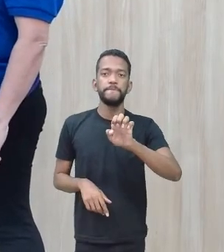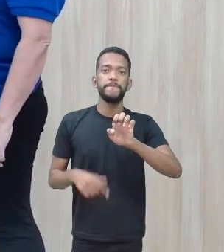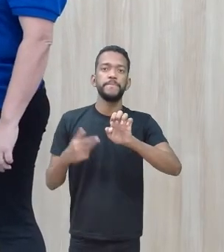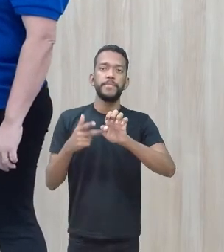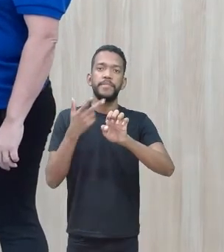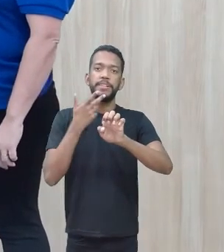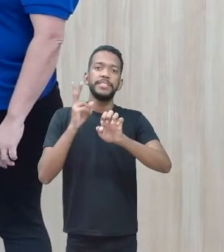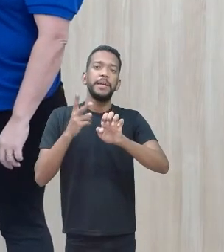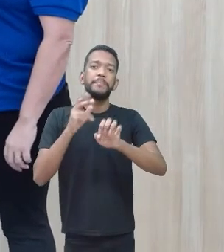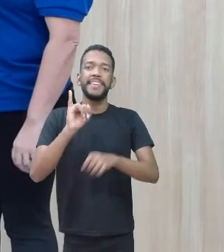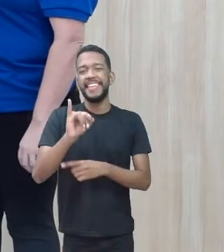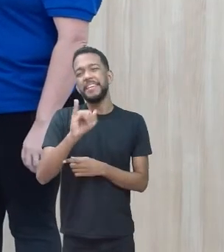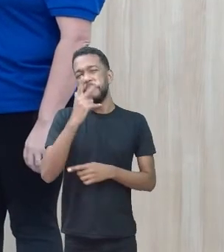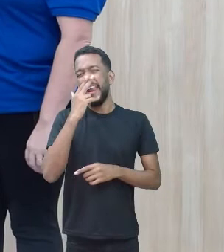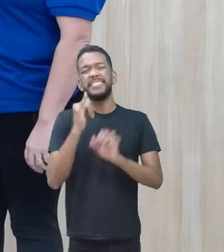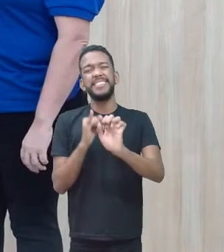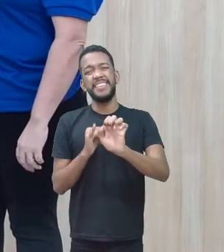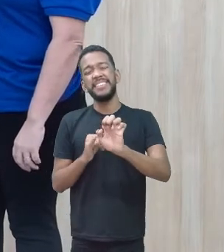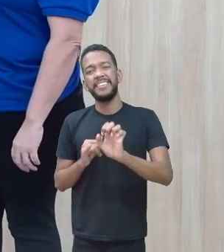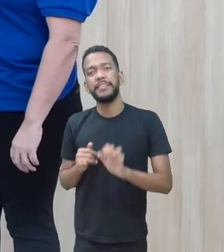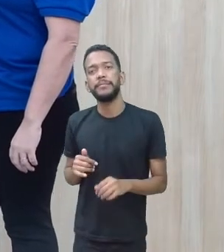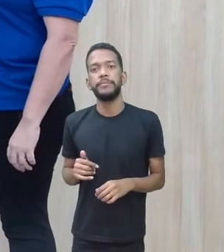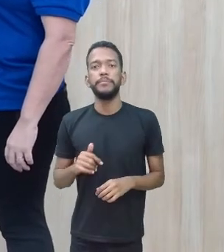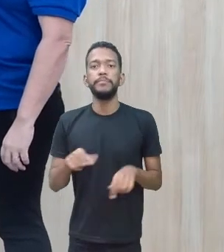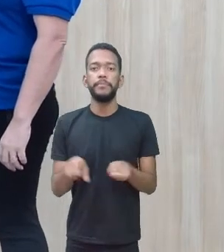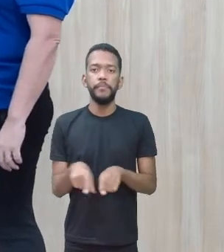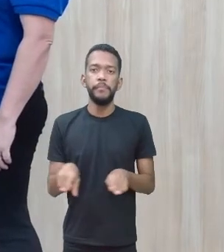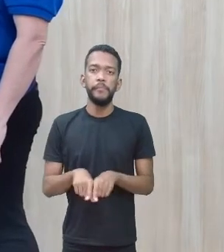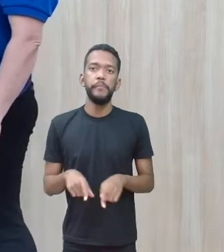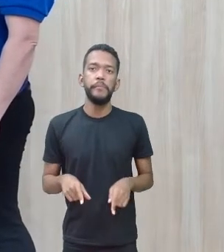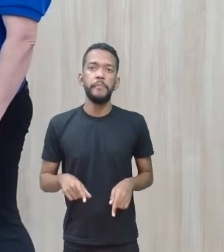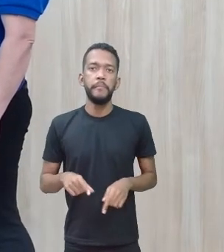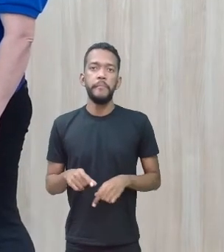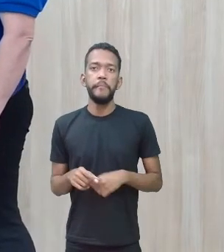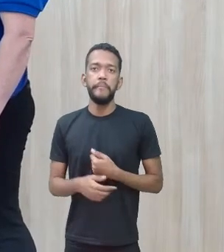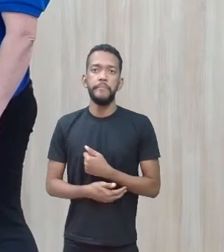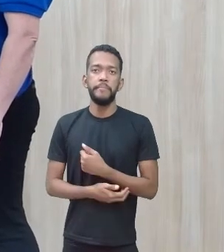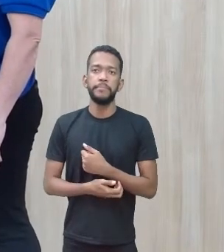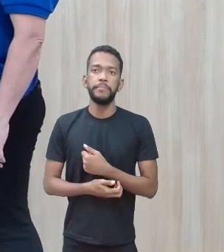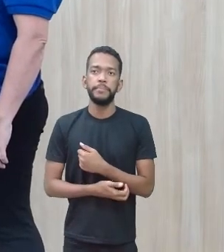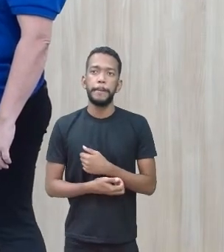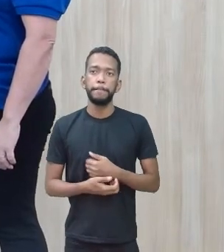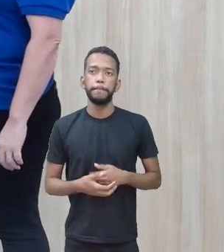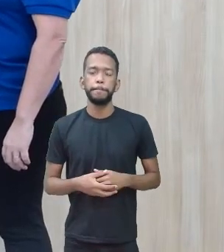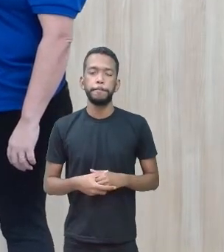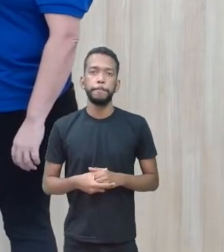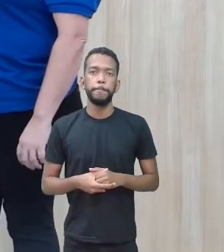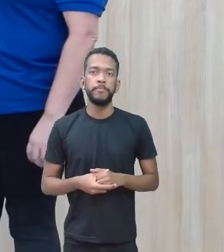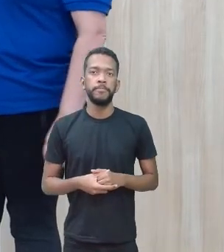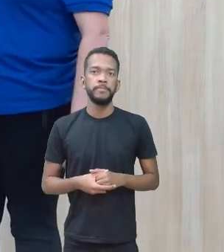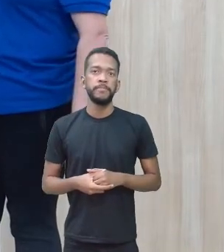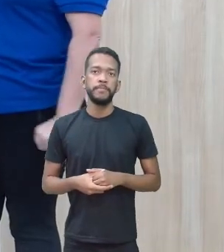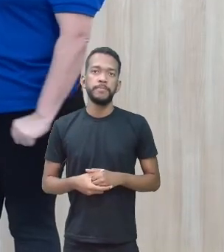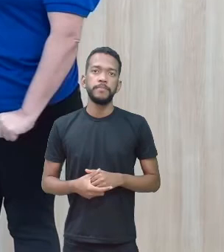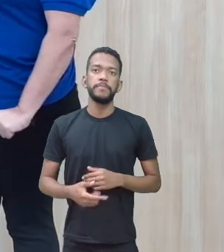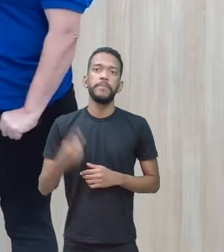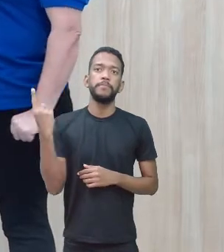de i. A vírgula só pode ser usada em 3 casos. Vamos ver?